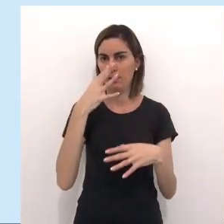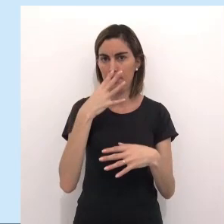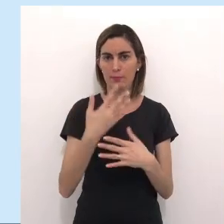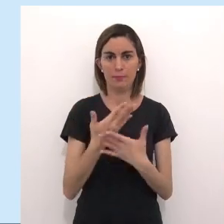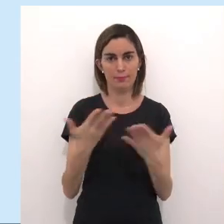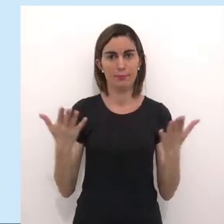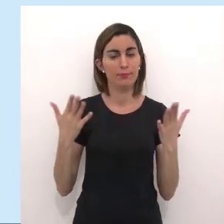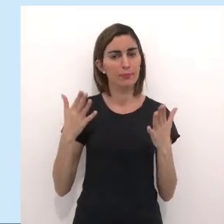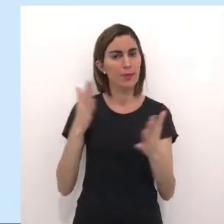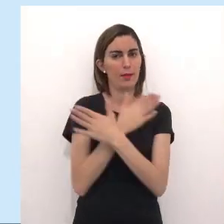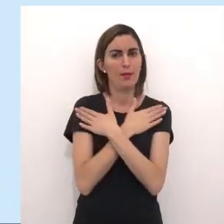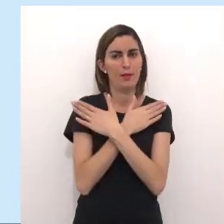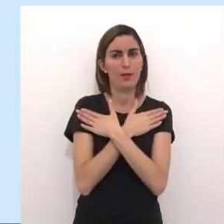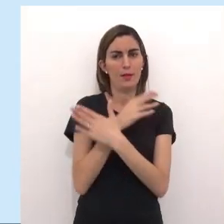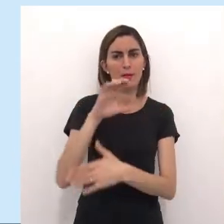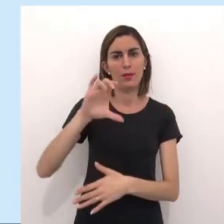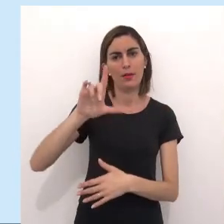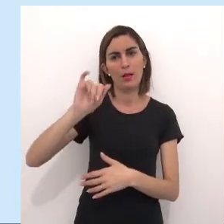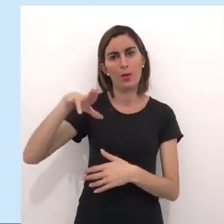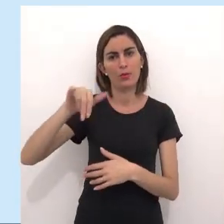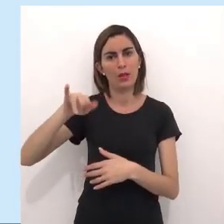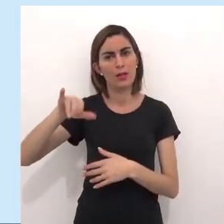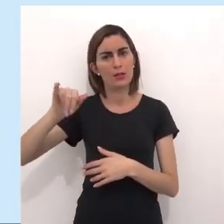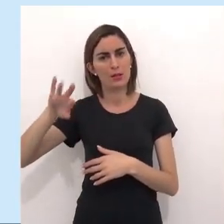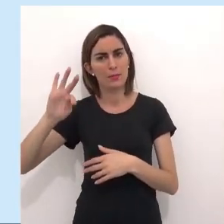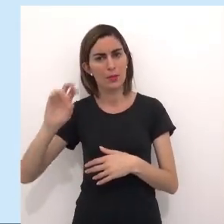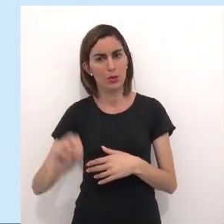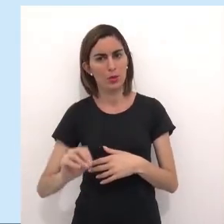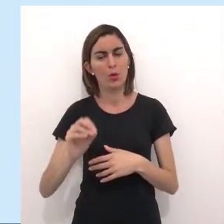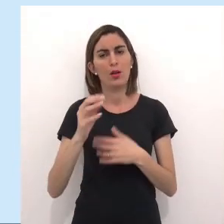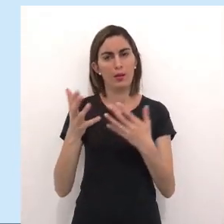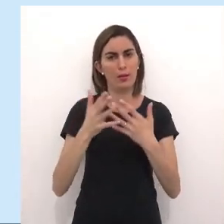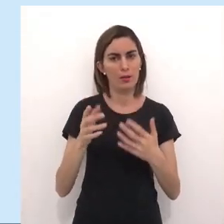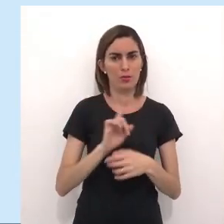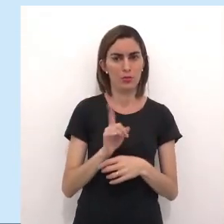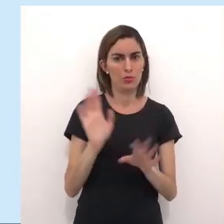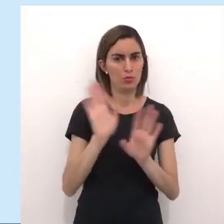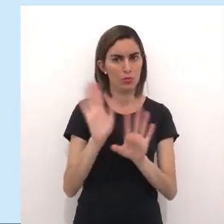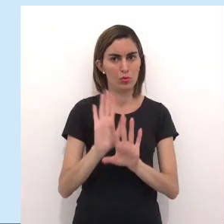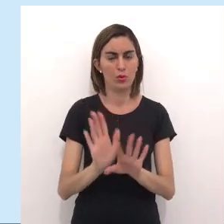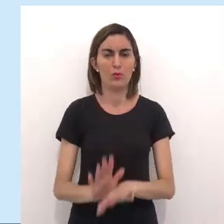assistindo. Um grande abraço, professor Cláudio Nascimento, o professor Queres ou não Queres. Tchauzinho.